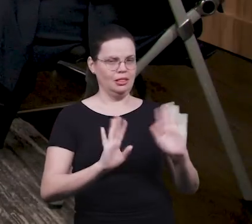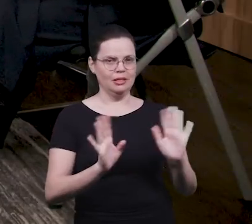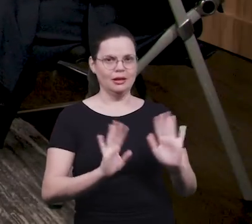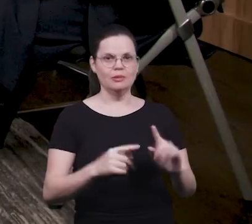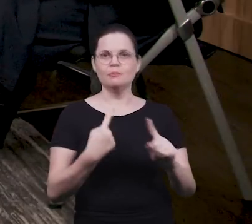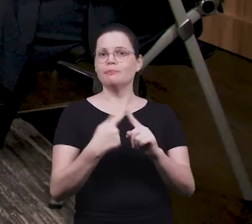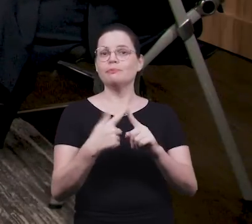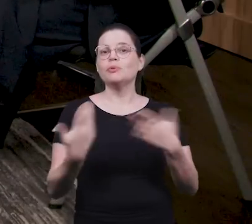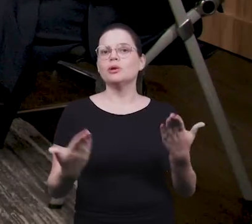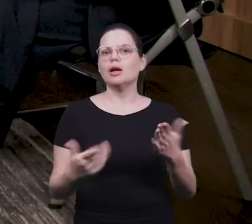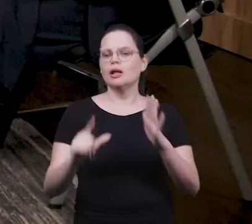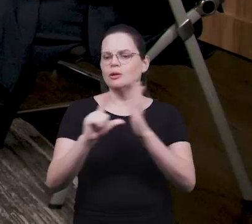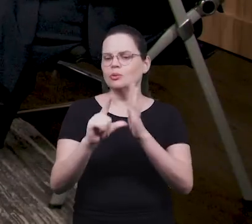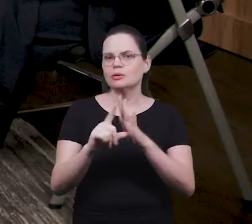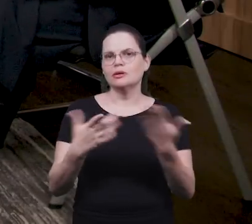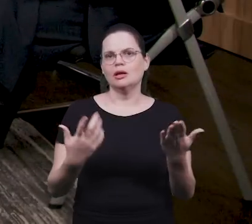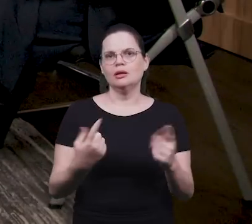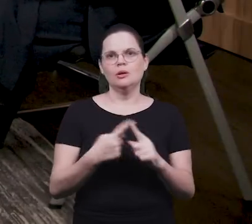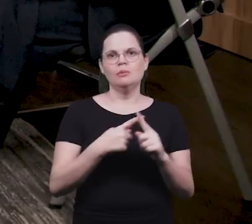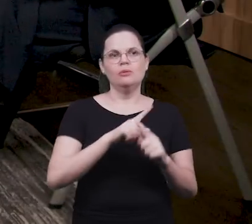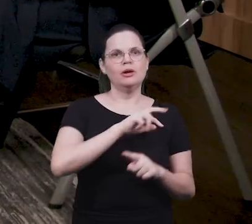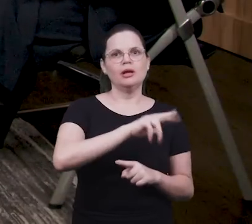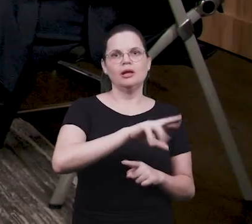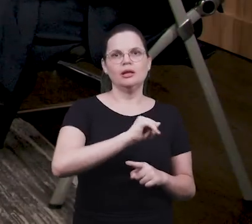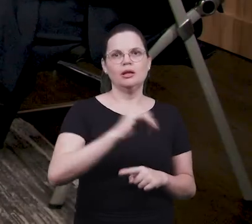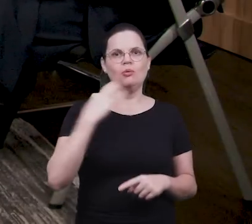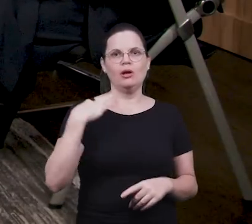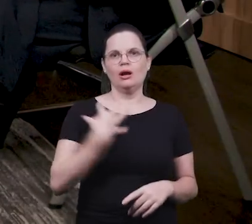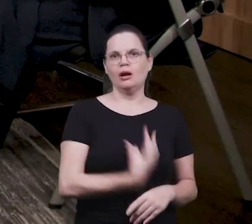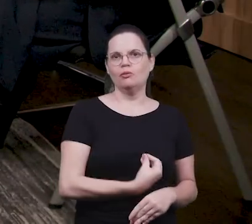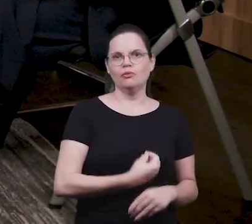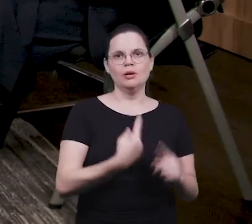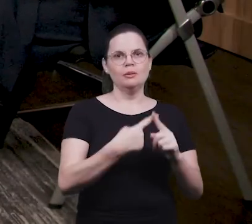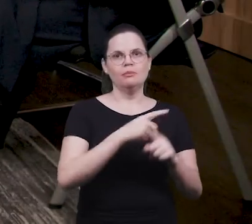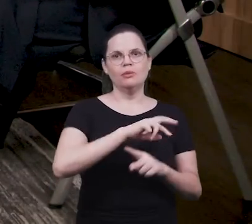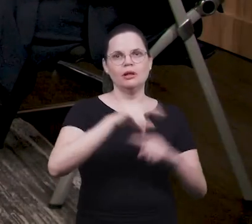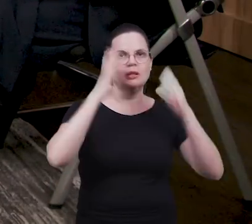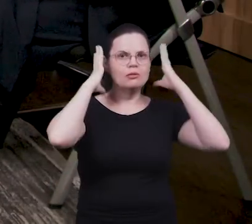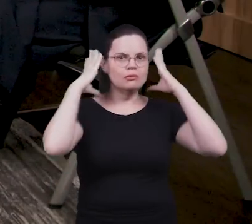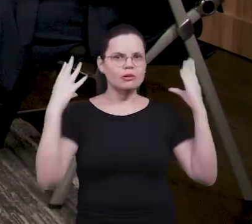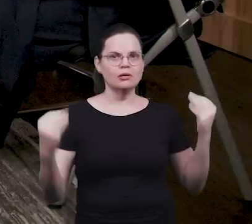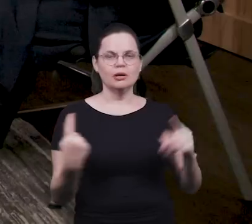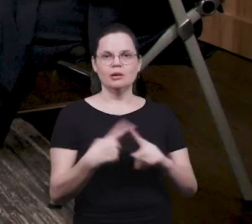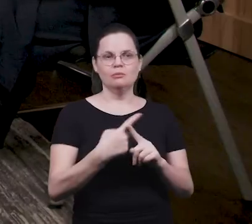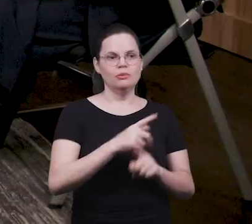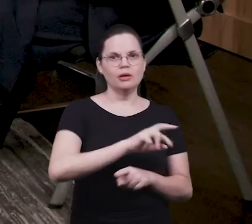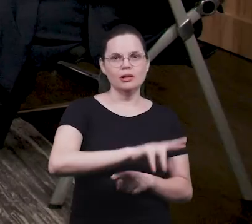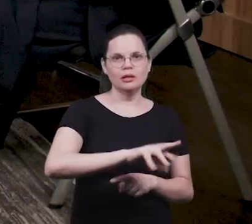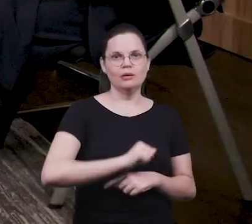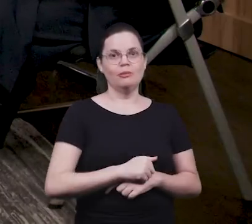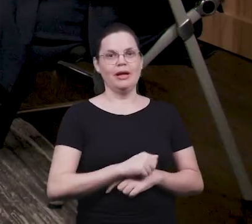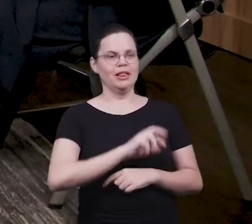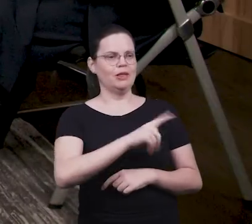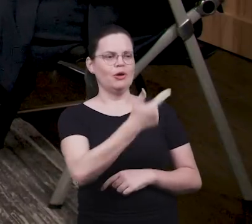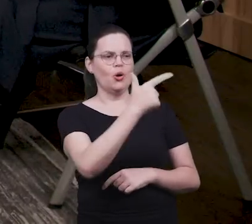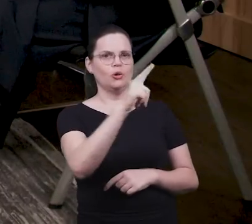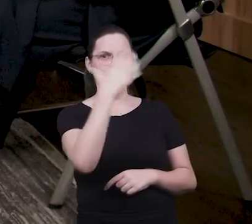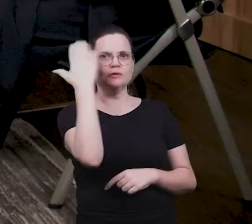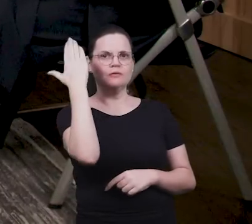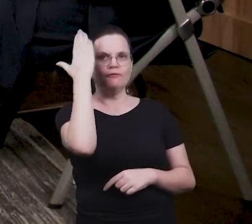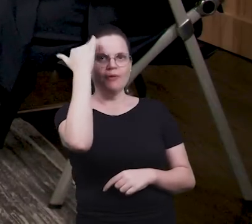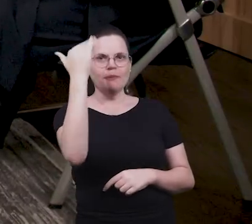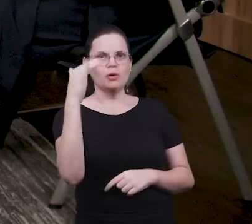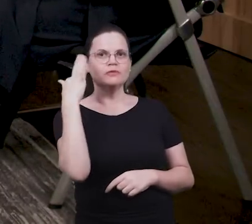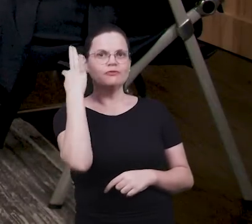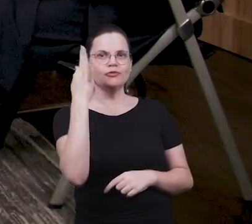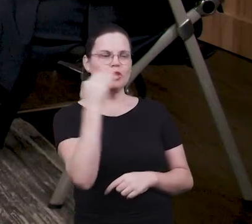Por que não foi Calvino? Por que não foi Wycliffe? Por que não foi John Hus, Savonarola? Por que ele é o homem do